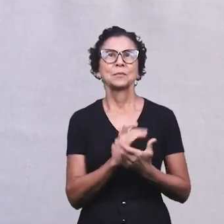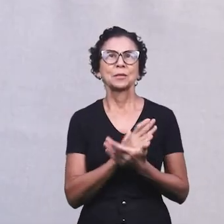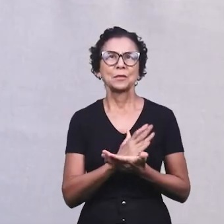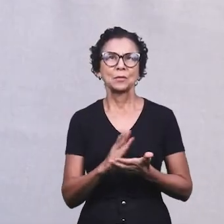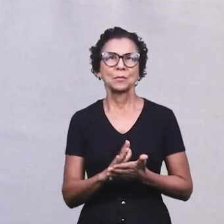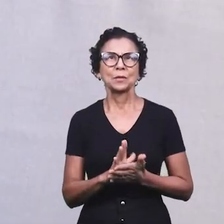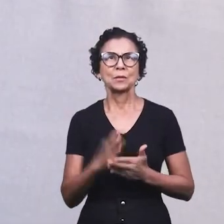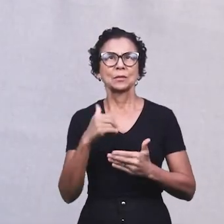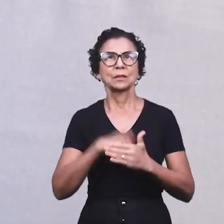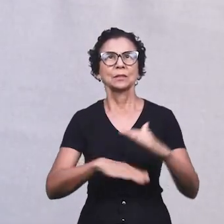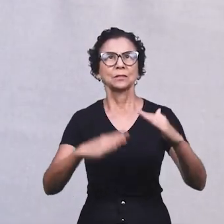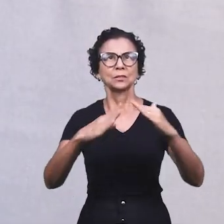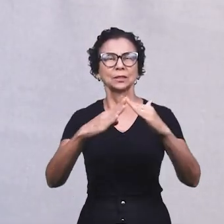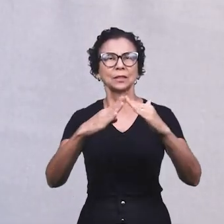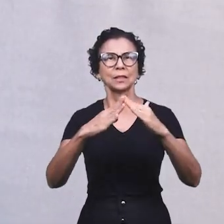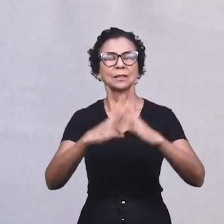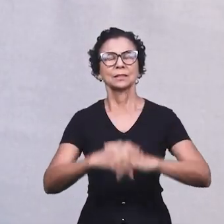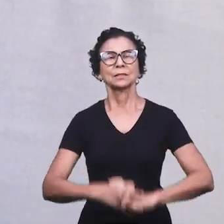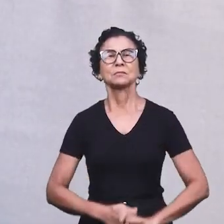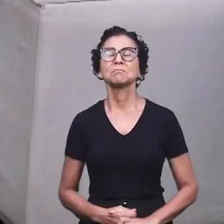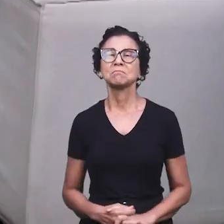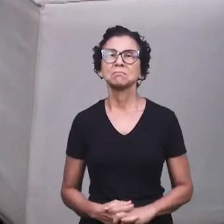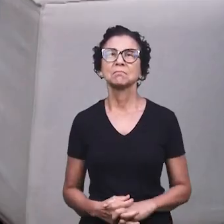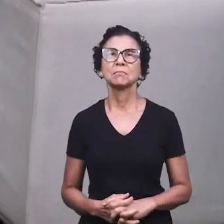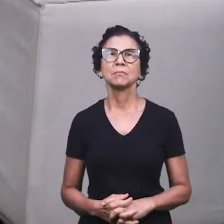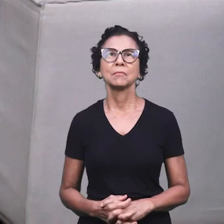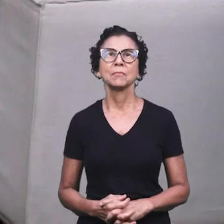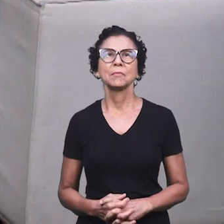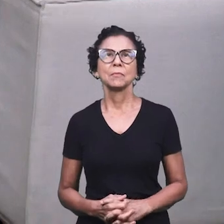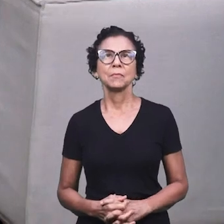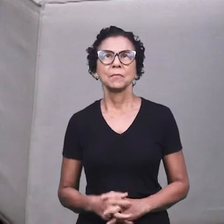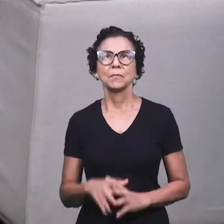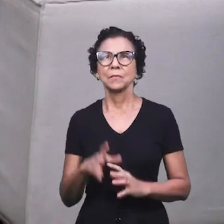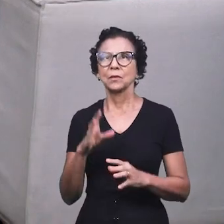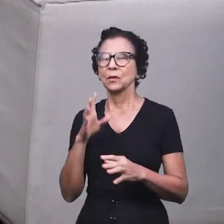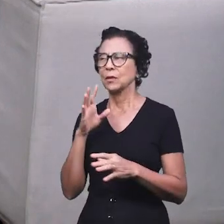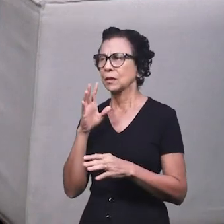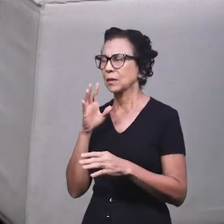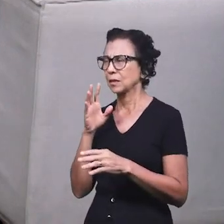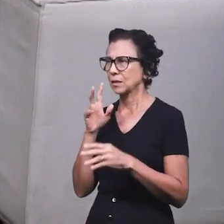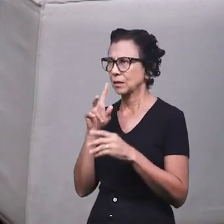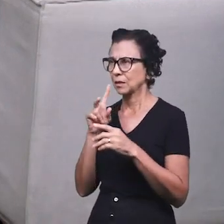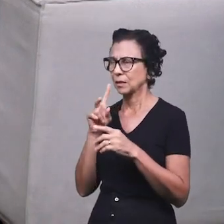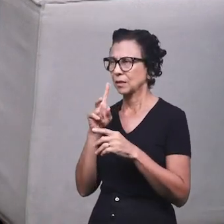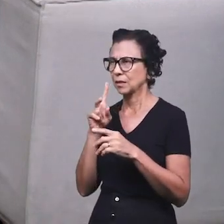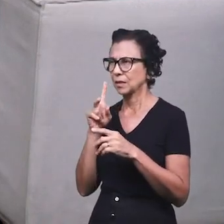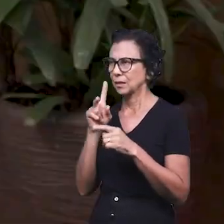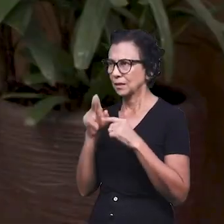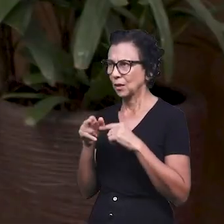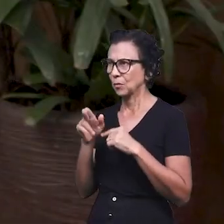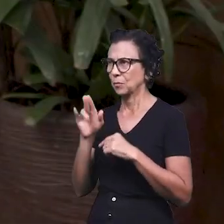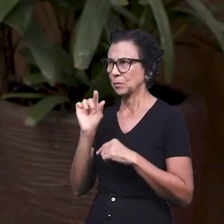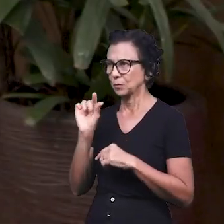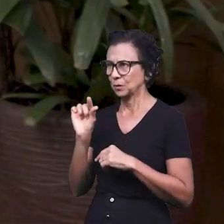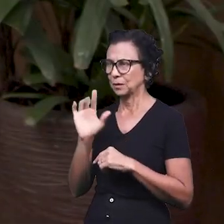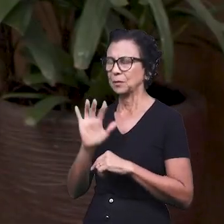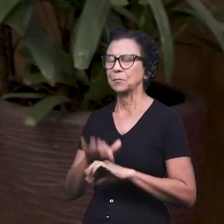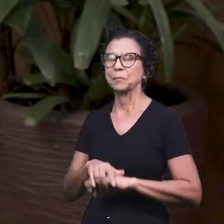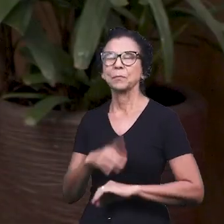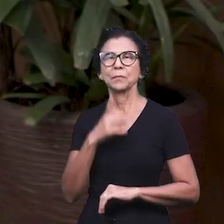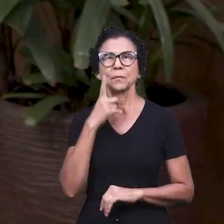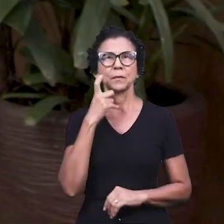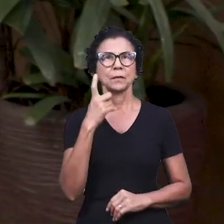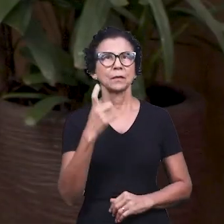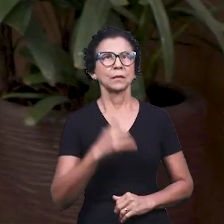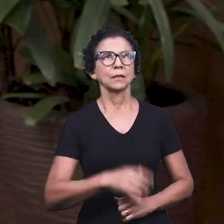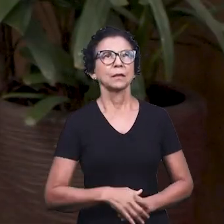bancadinha ali da pia de casa. Olha que interessante, pessoal, só te interrompendo aqui um pouquinho. Eu acho que é interessante para quem